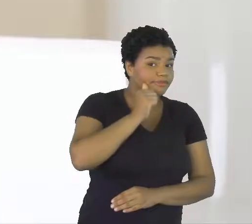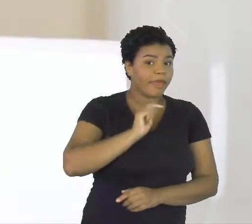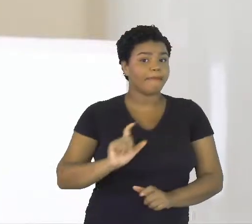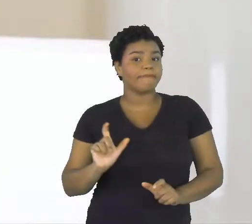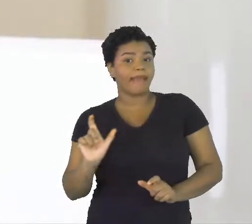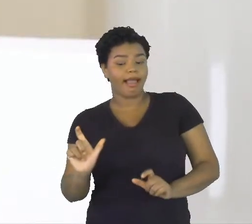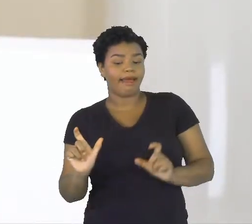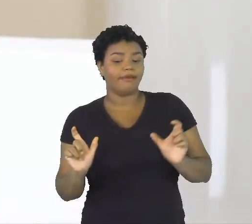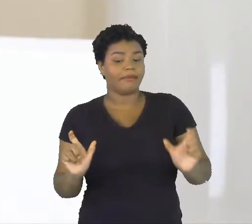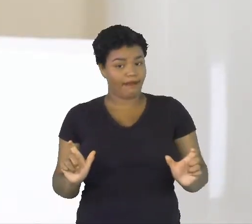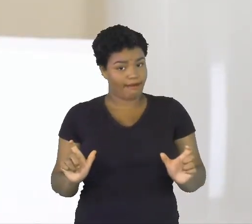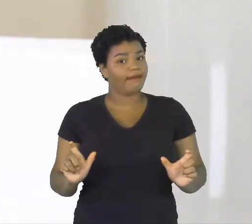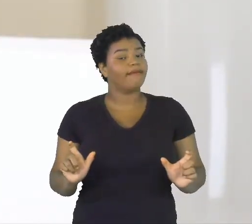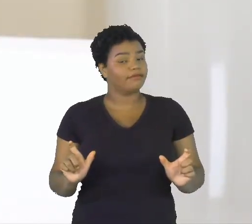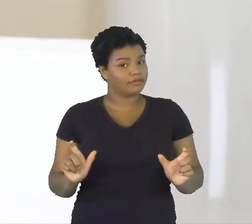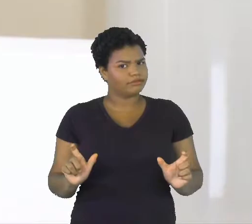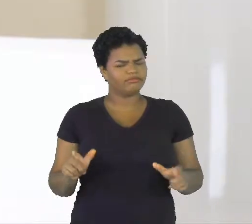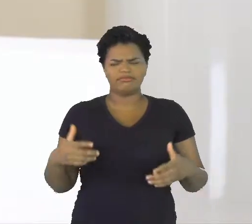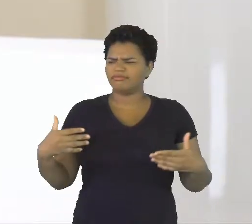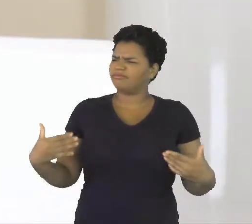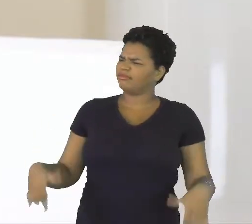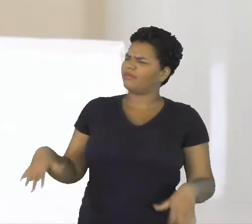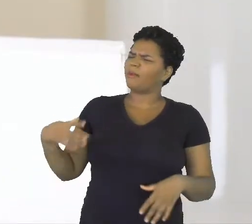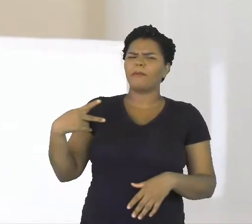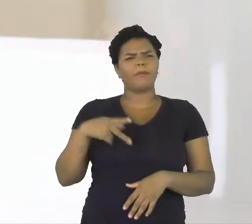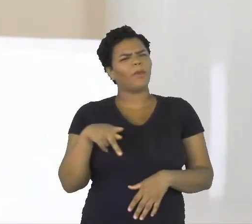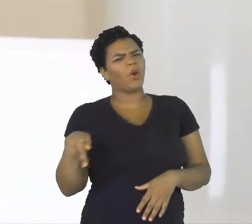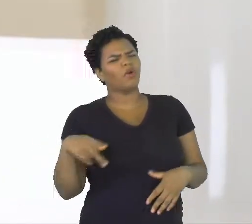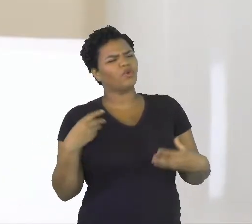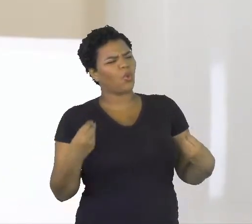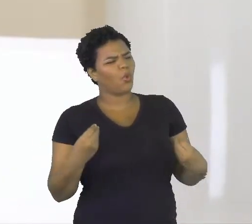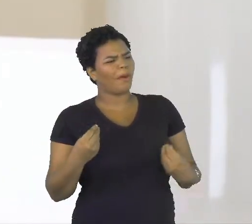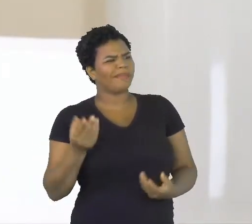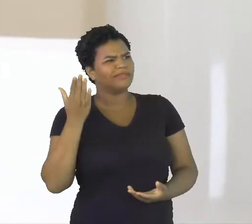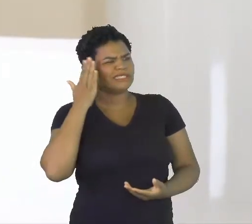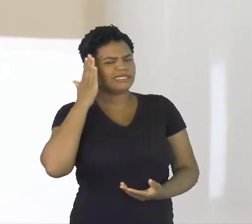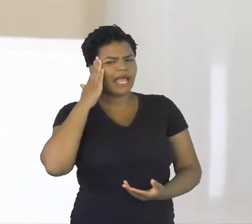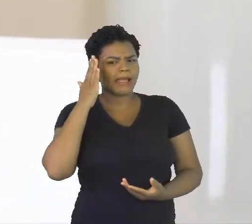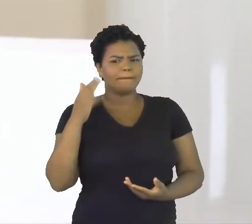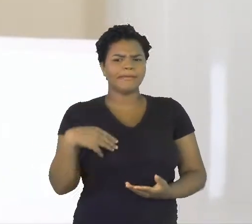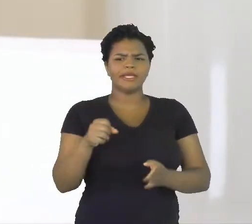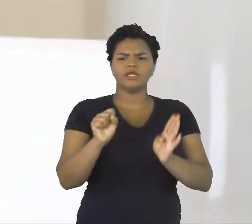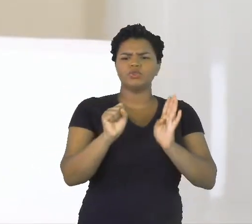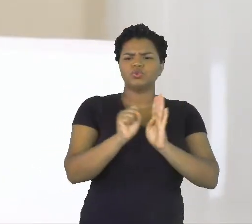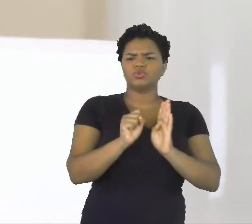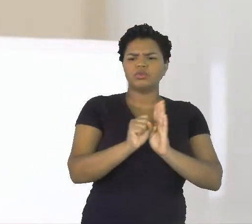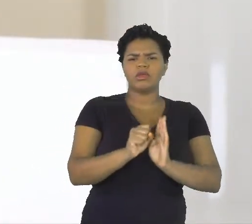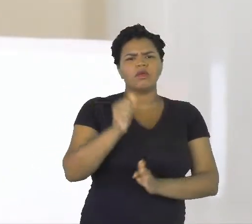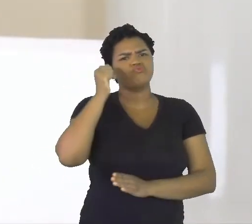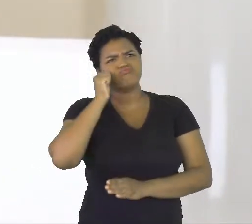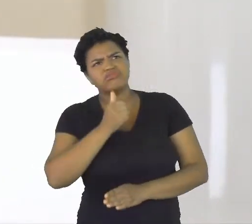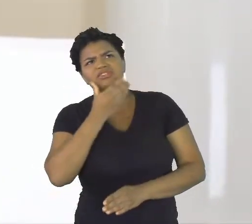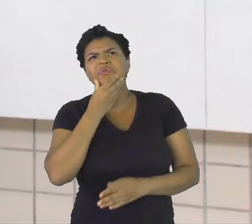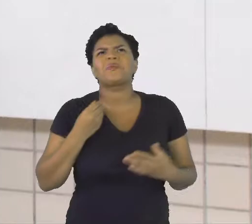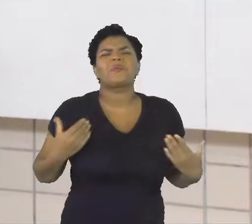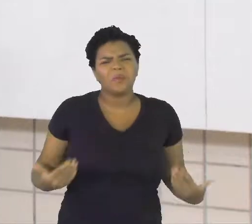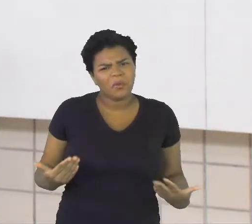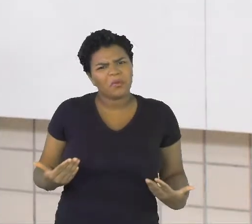Fava. Prof, mas como que eu vou saber se um substantivo é masculino ou é feminino? Como